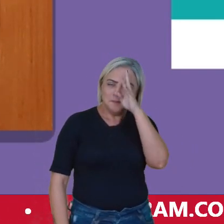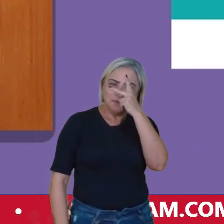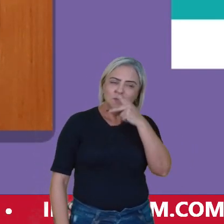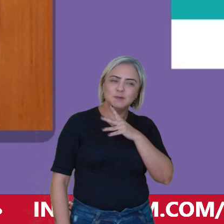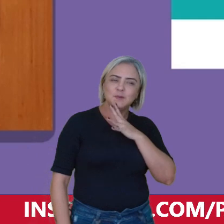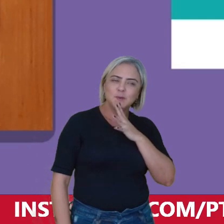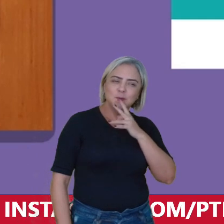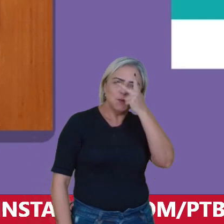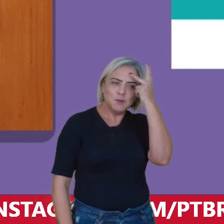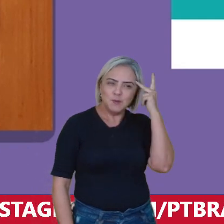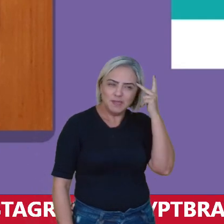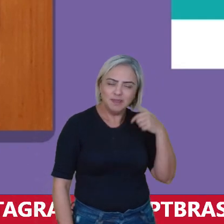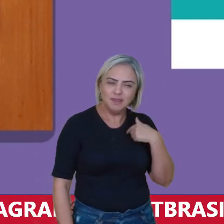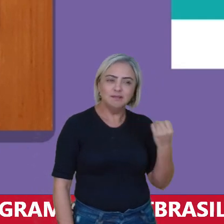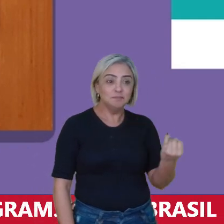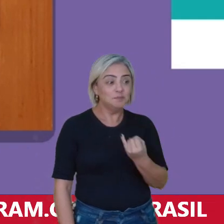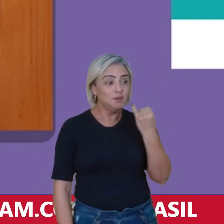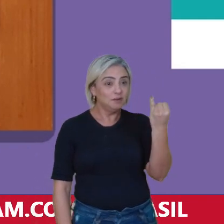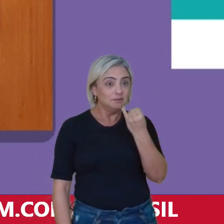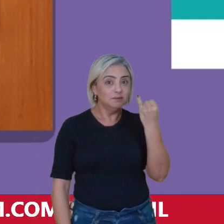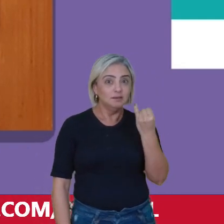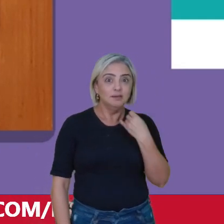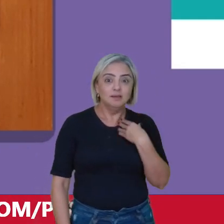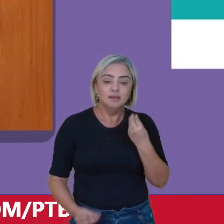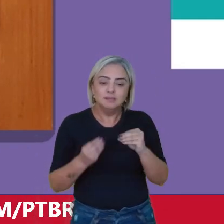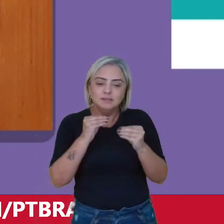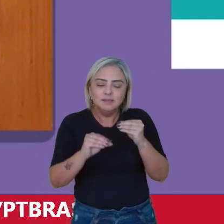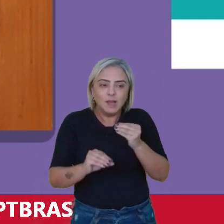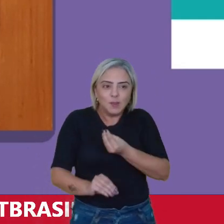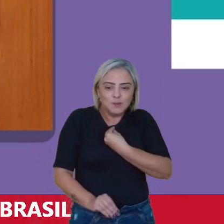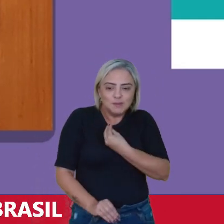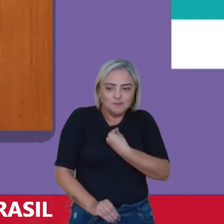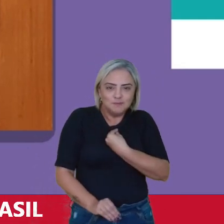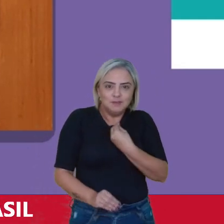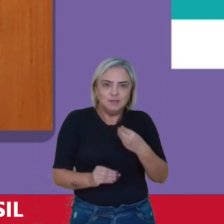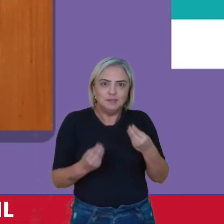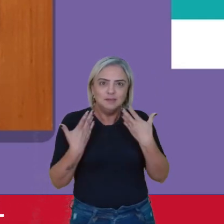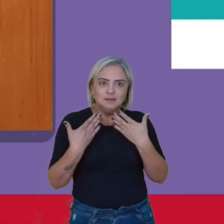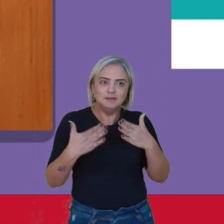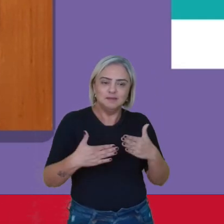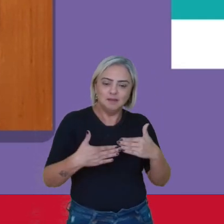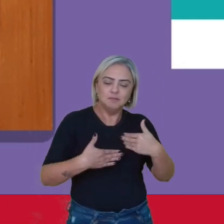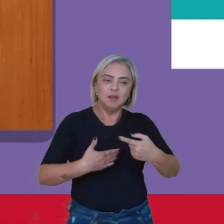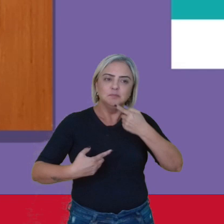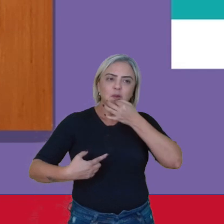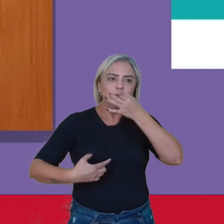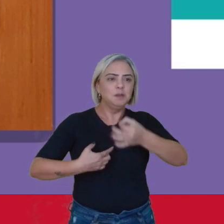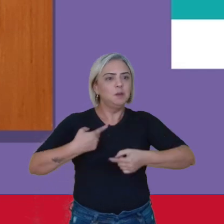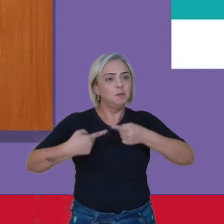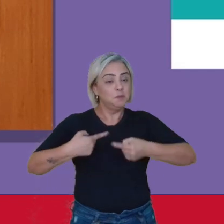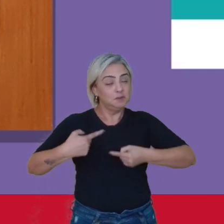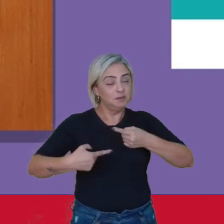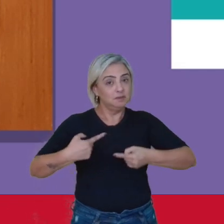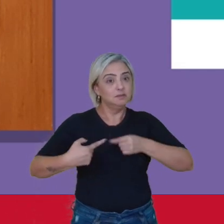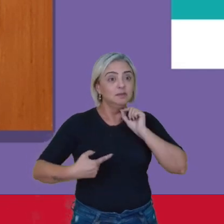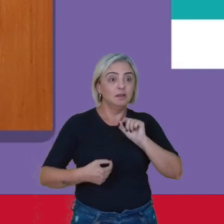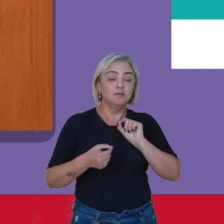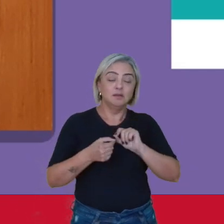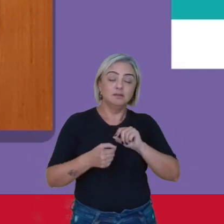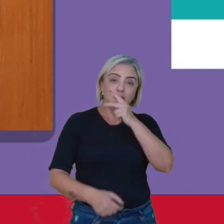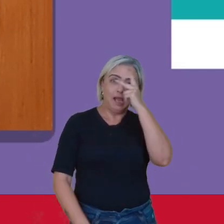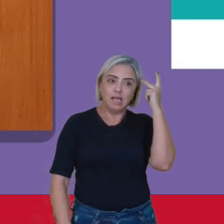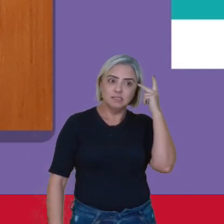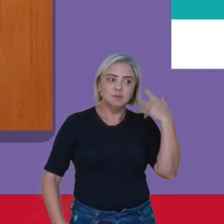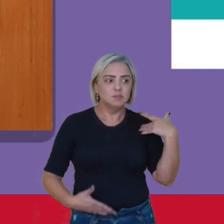conheçam, né? É importante também colocar um pedacinho das nossas vidas para além das nossas posições políticas, porque isso traz as pessoas mais